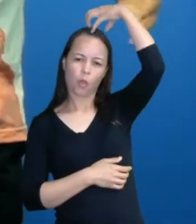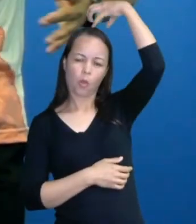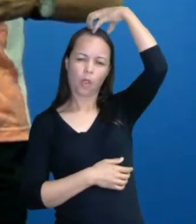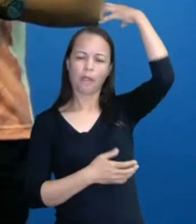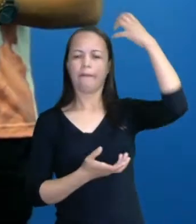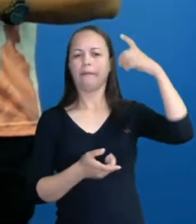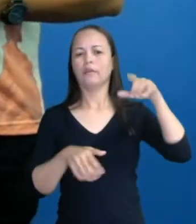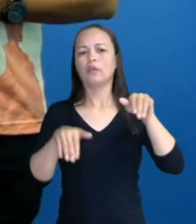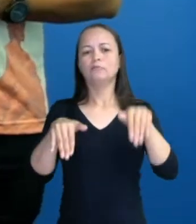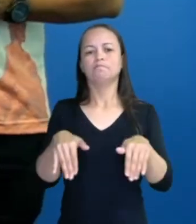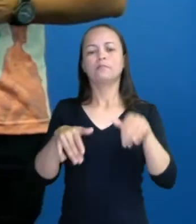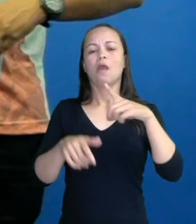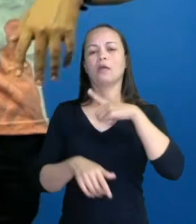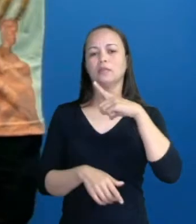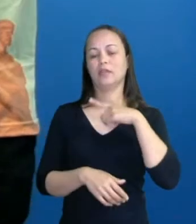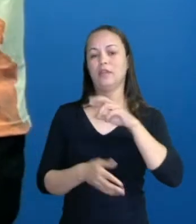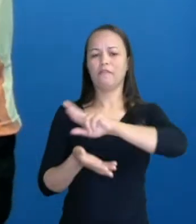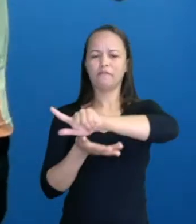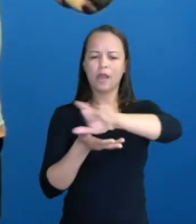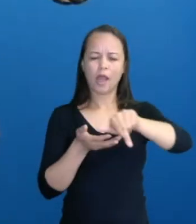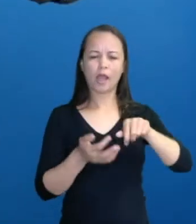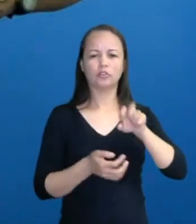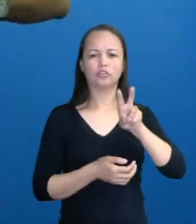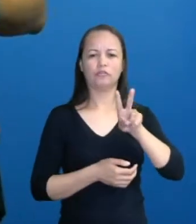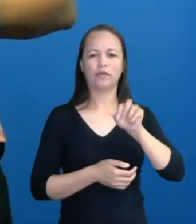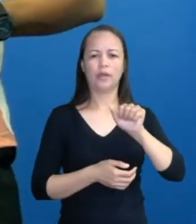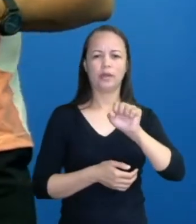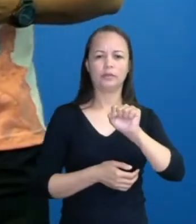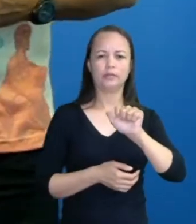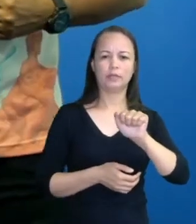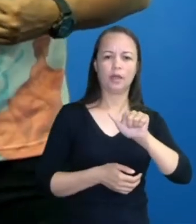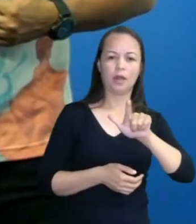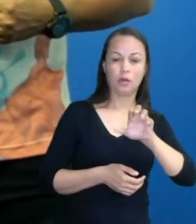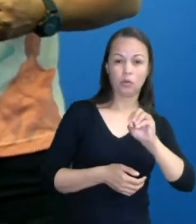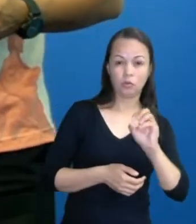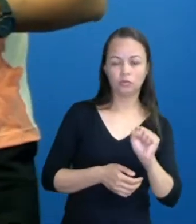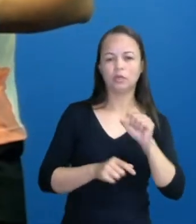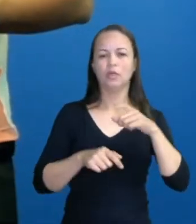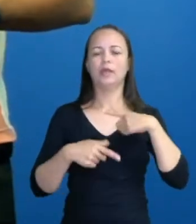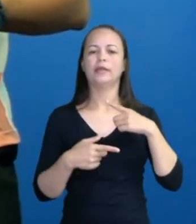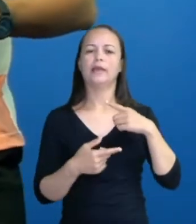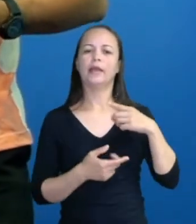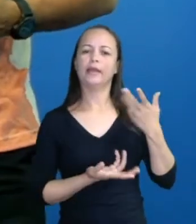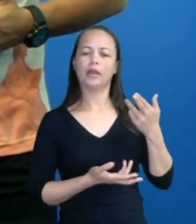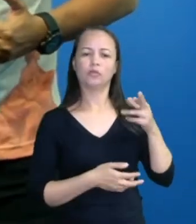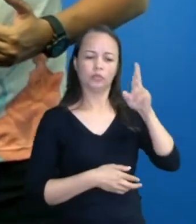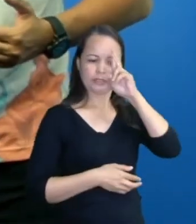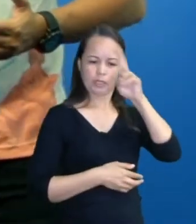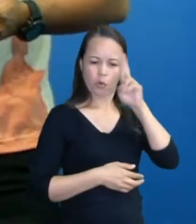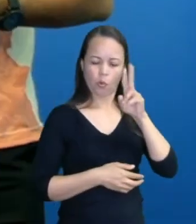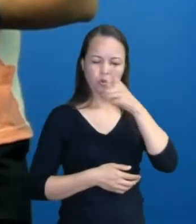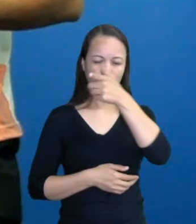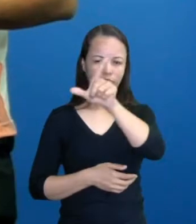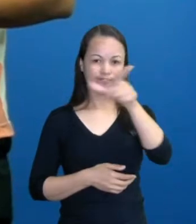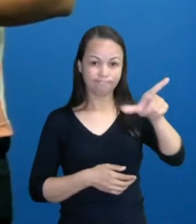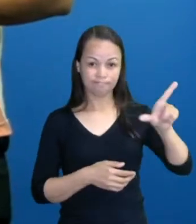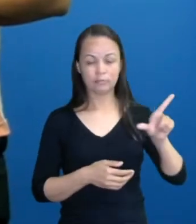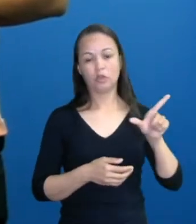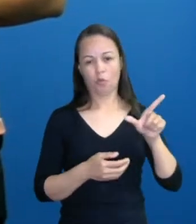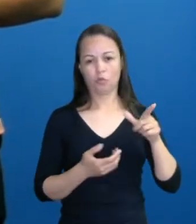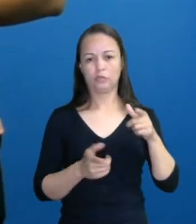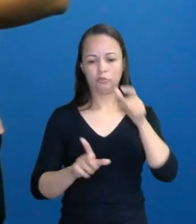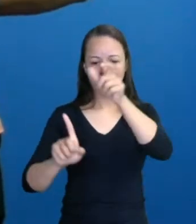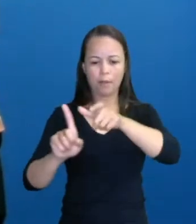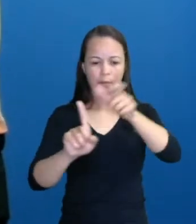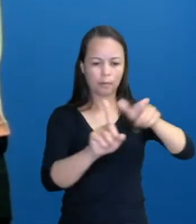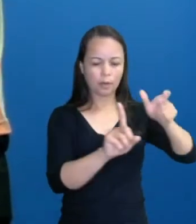tinha vários vassalos. E muitos desses vassalos eram senhores de outros